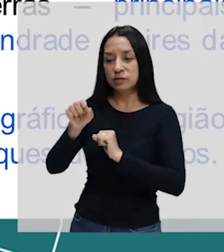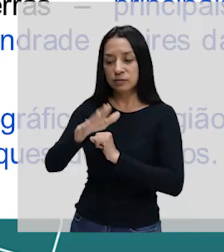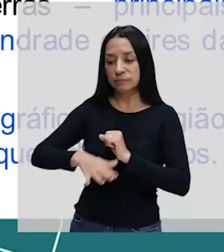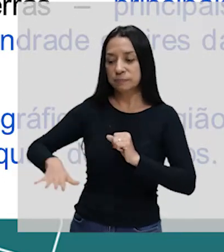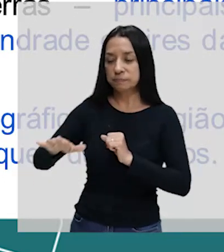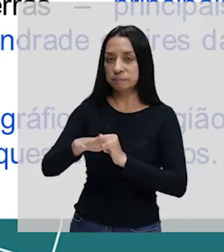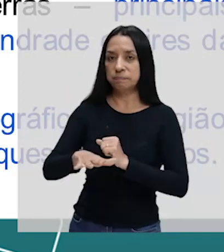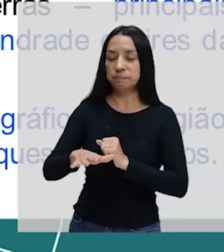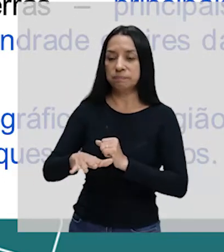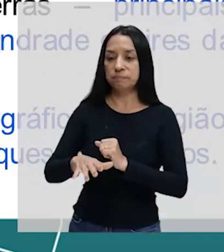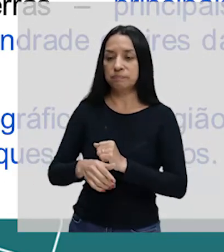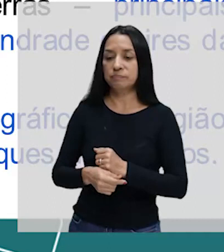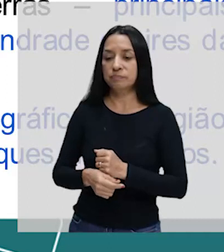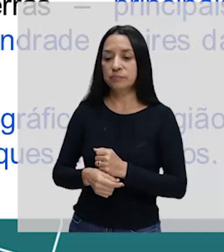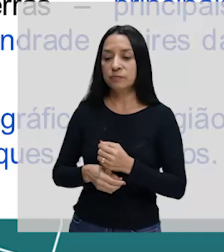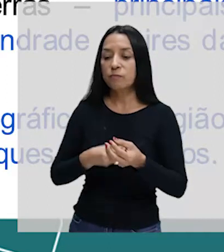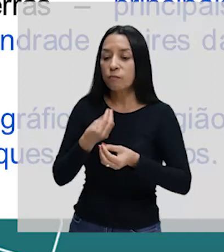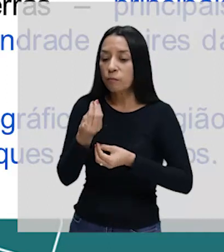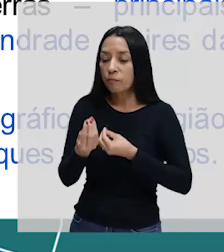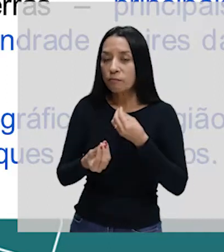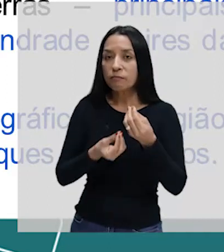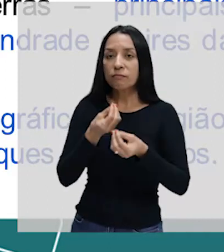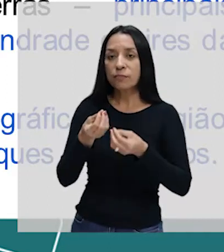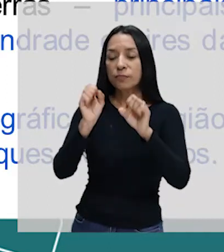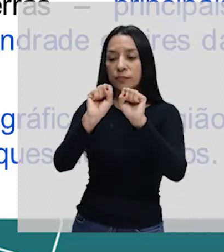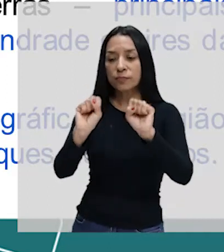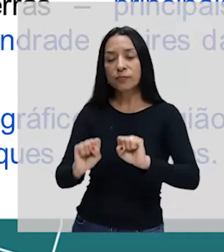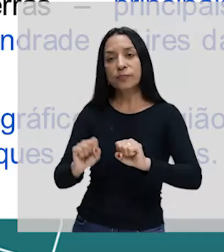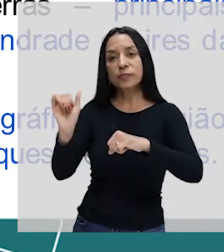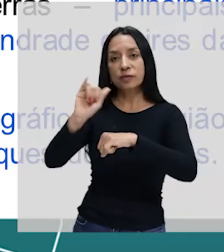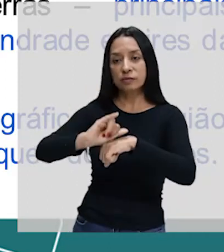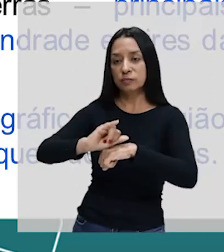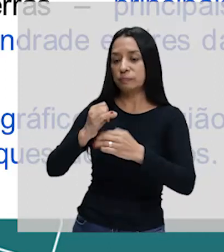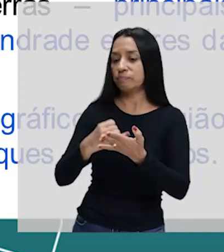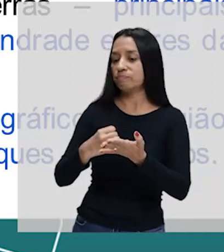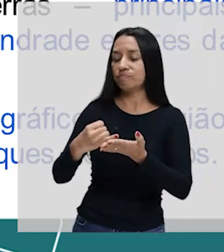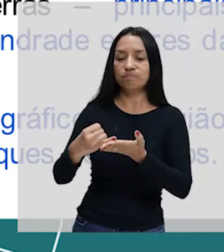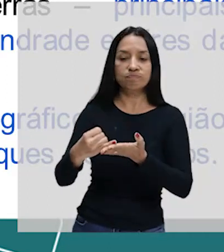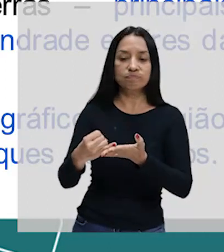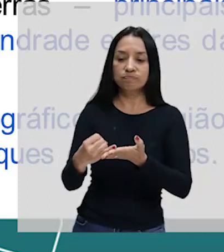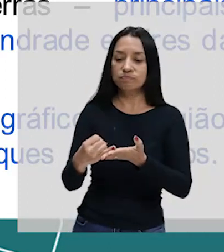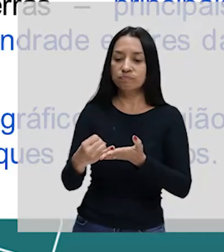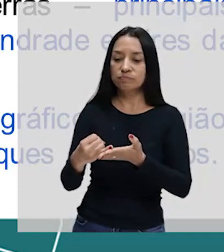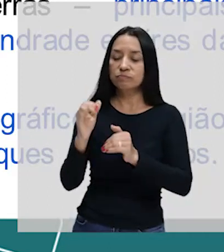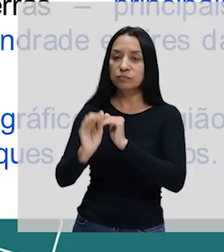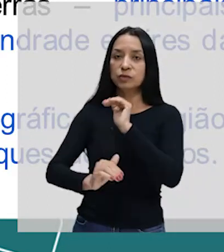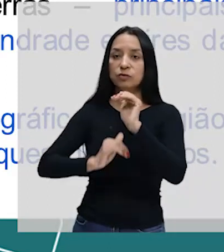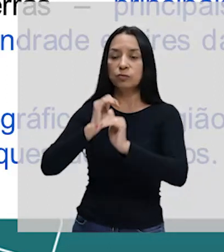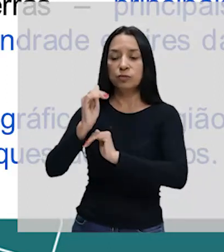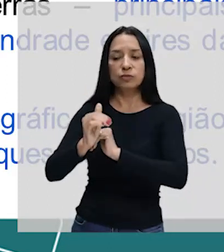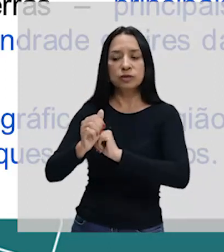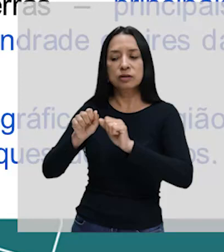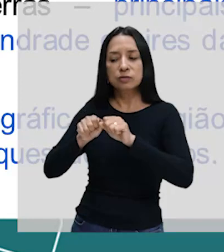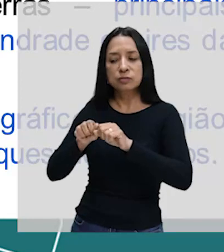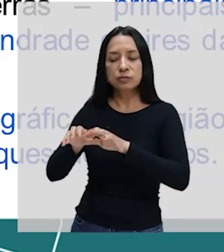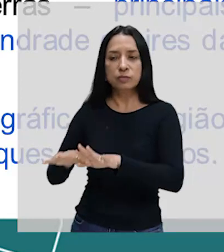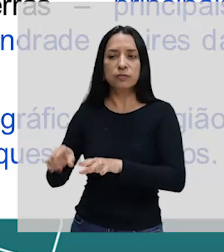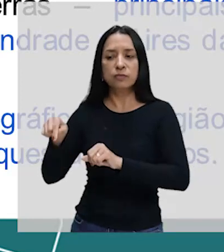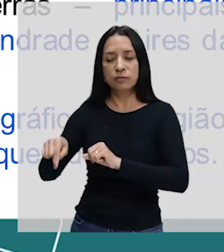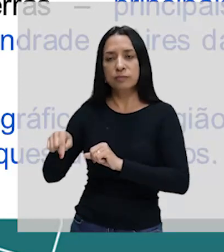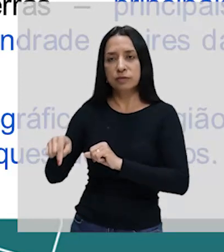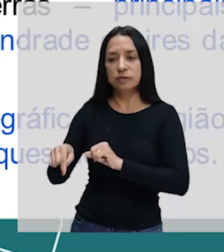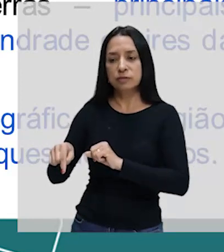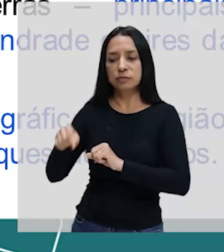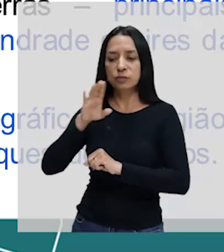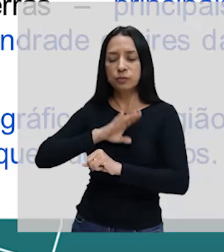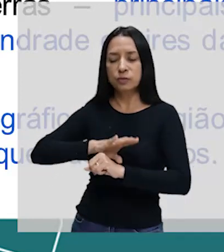território. Dessa forma, o sistema de capitania não iniciou o processo de povoamento de